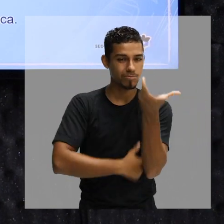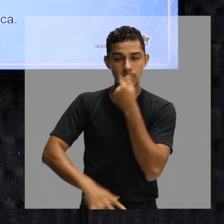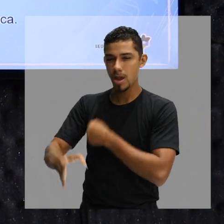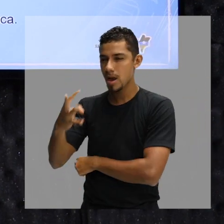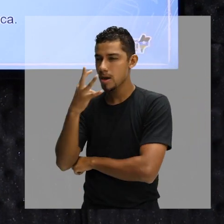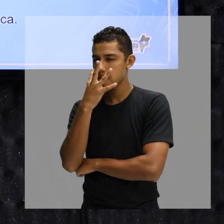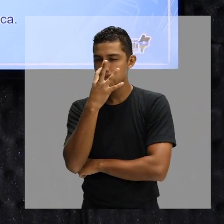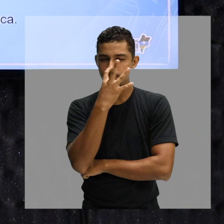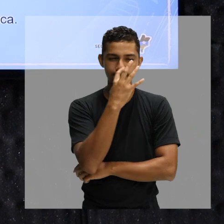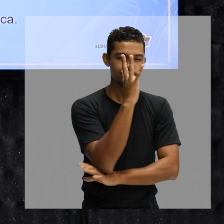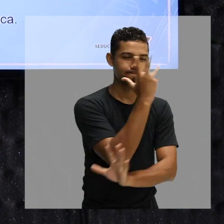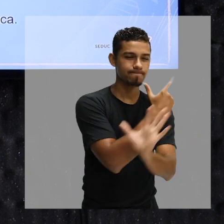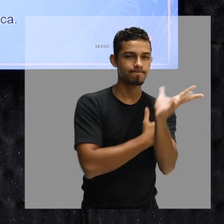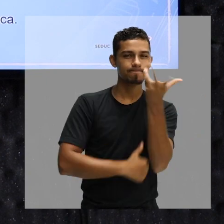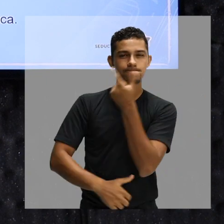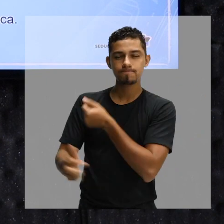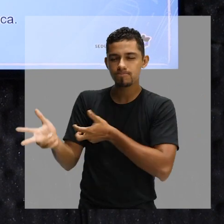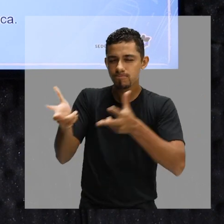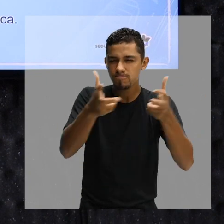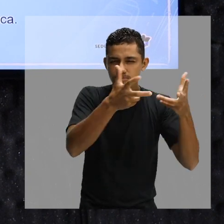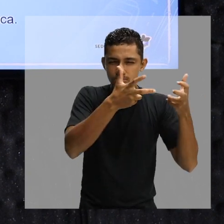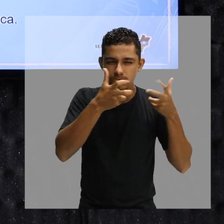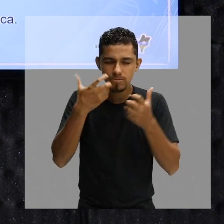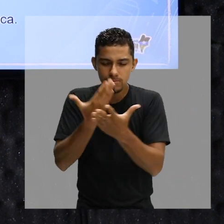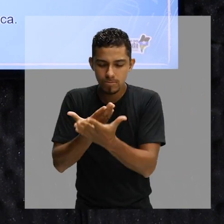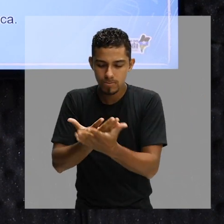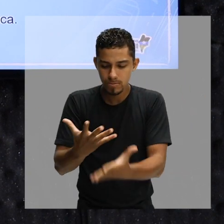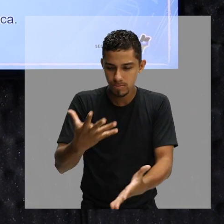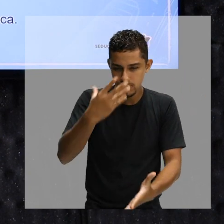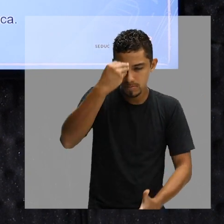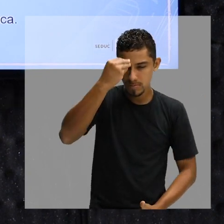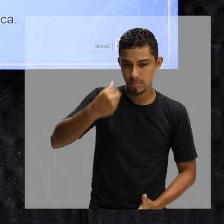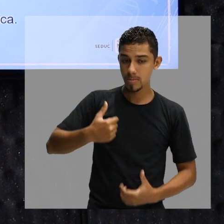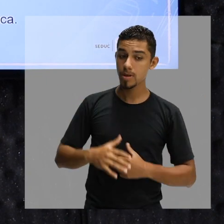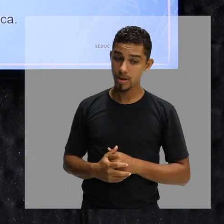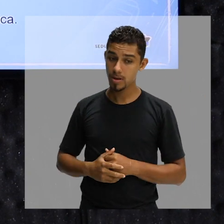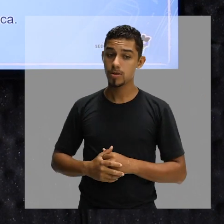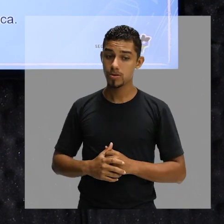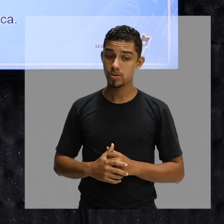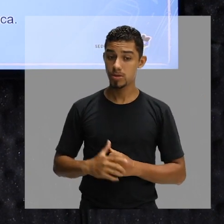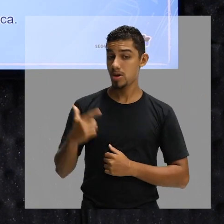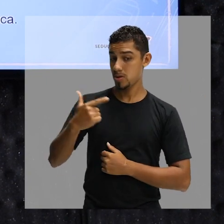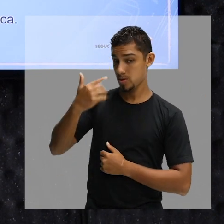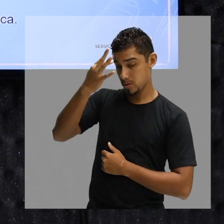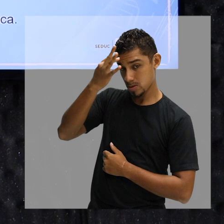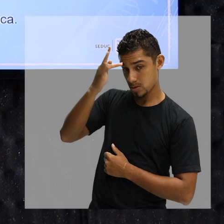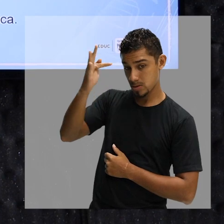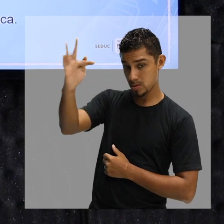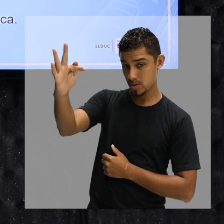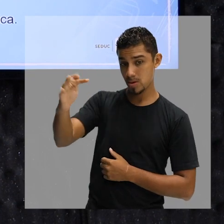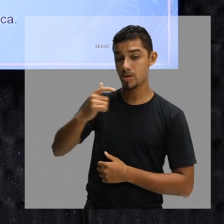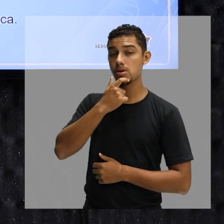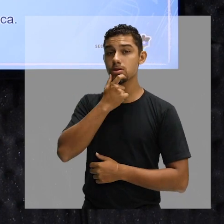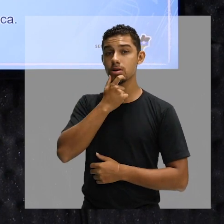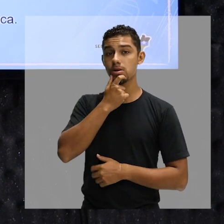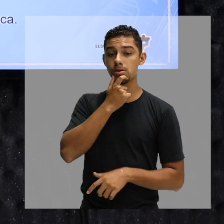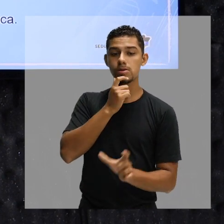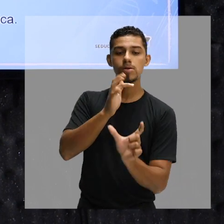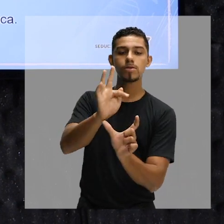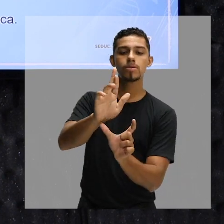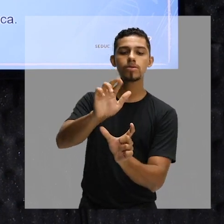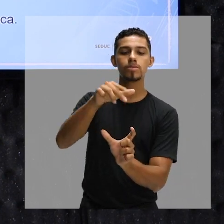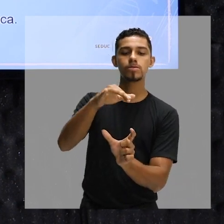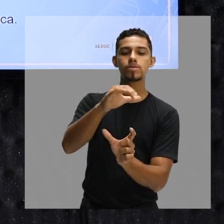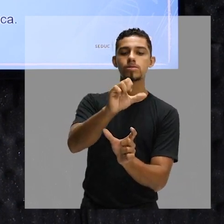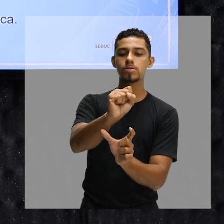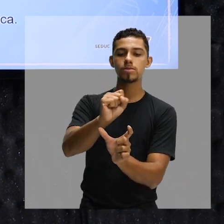veja só. Segundo o filósofo inglês Francis Bacon, do século XVI, 1561, o ser humano tem o direito